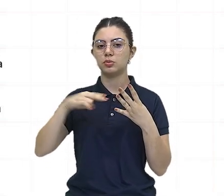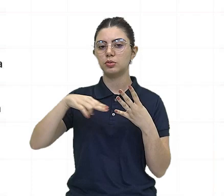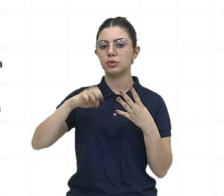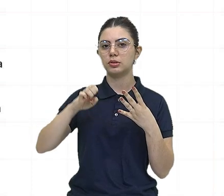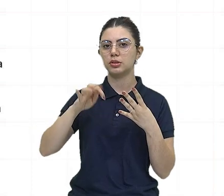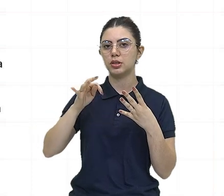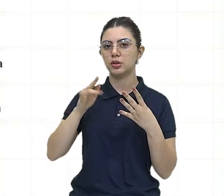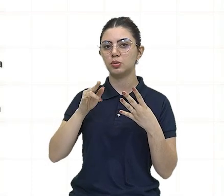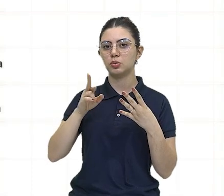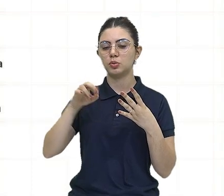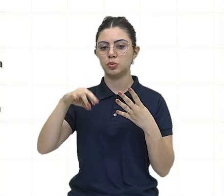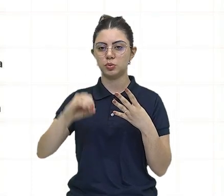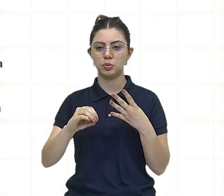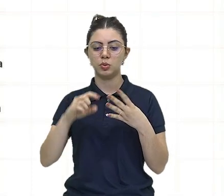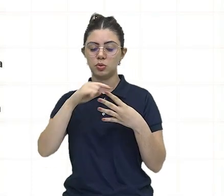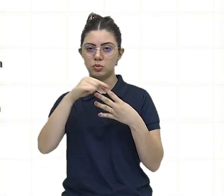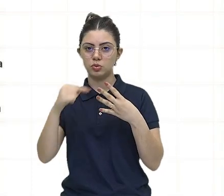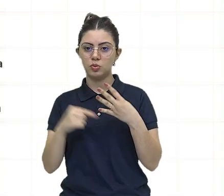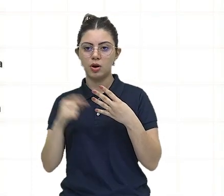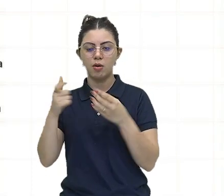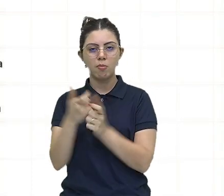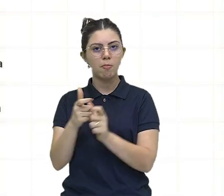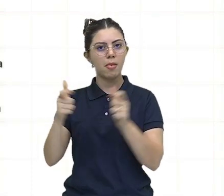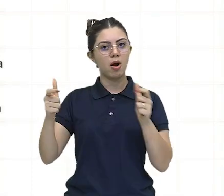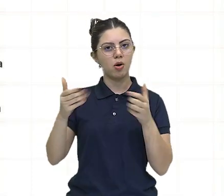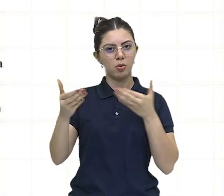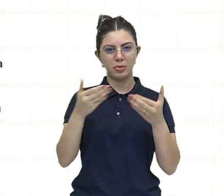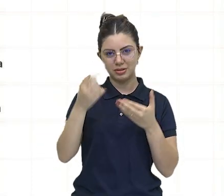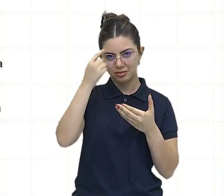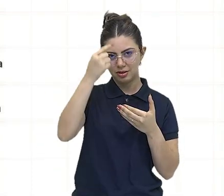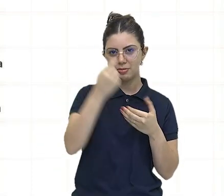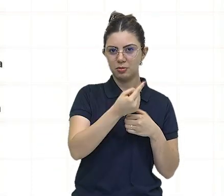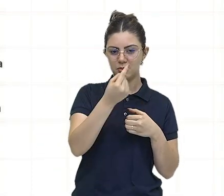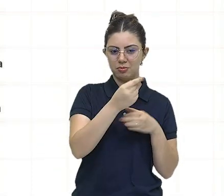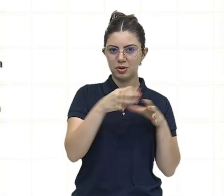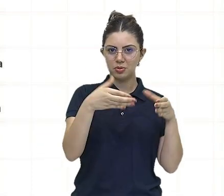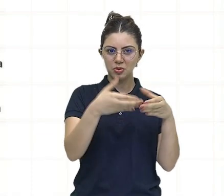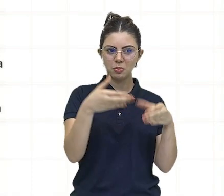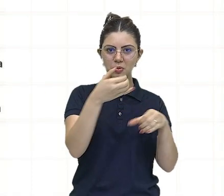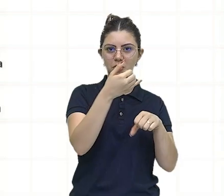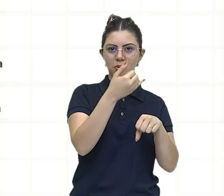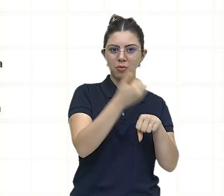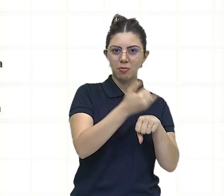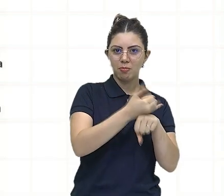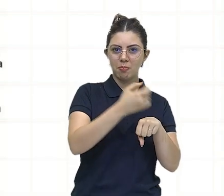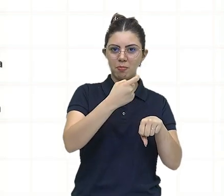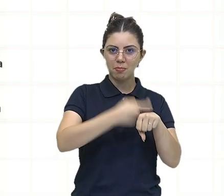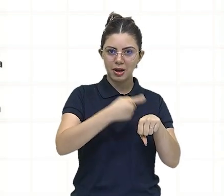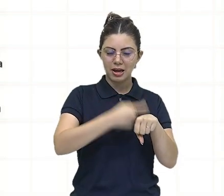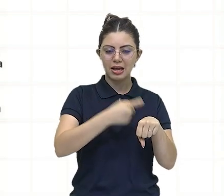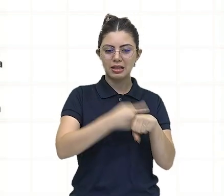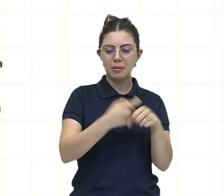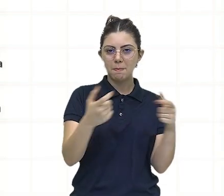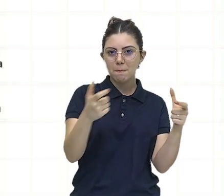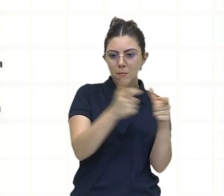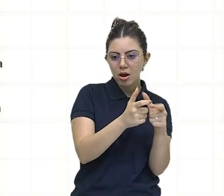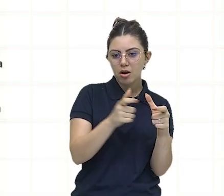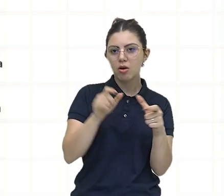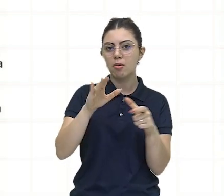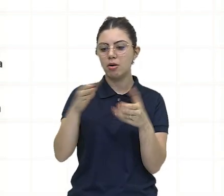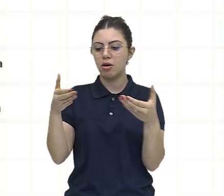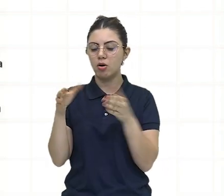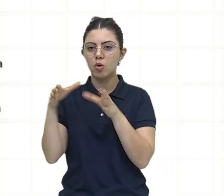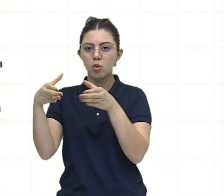planetas rochosos, como a gente já viu. Tá? Então, eles possuem dimensões consideravelmente superiores